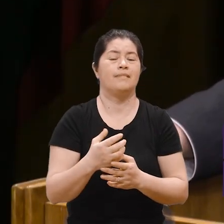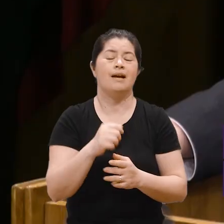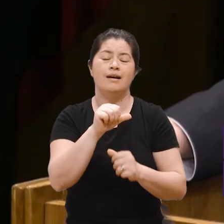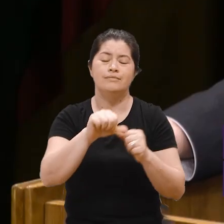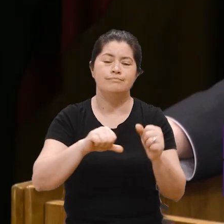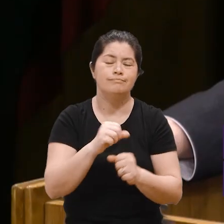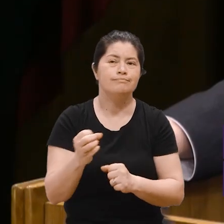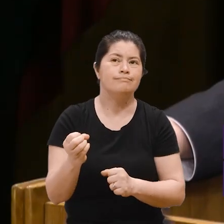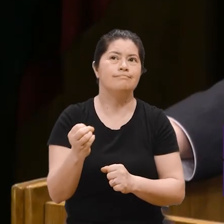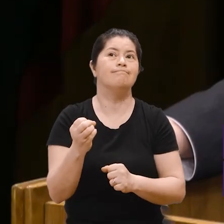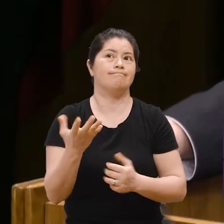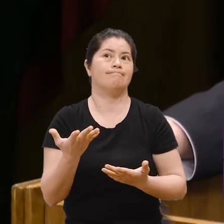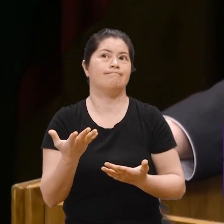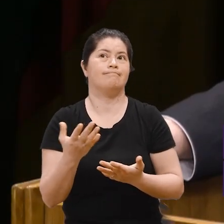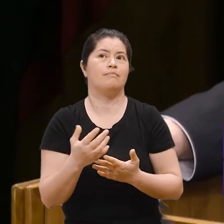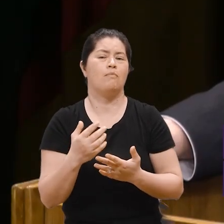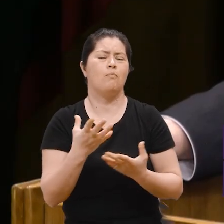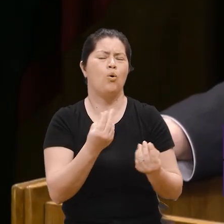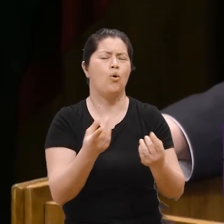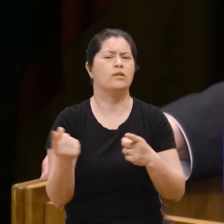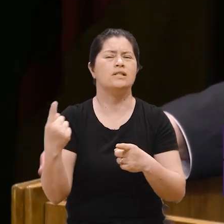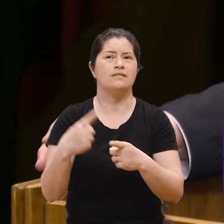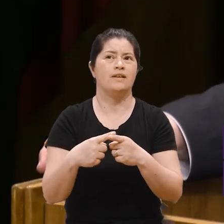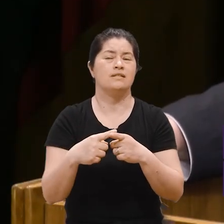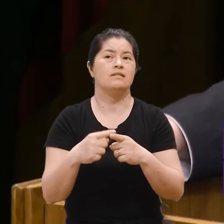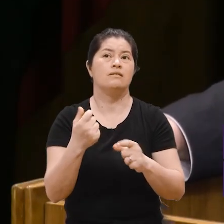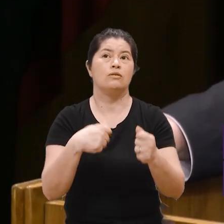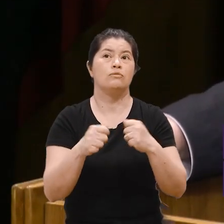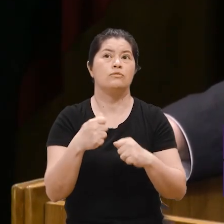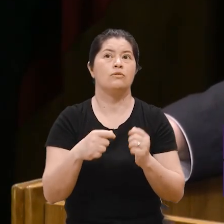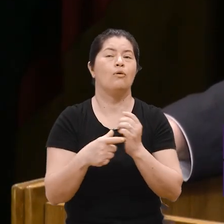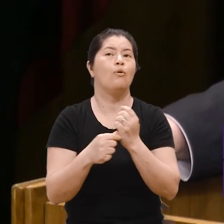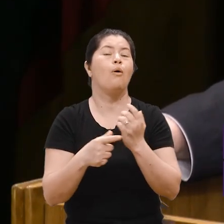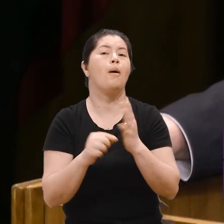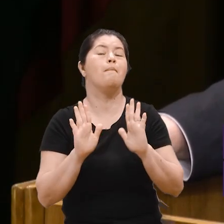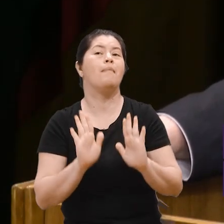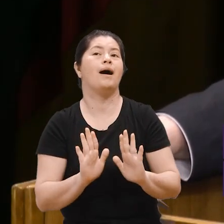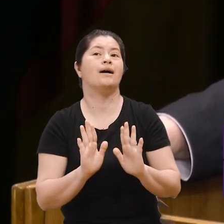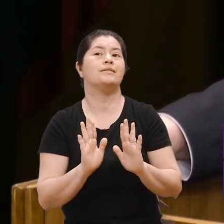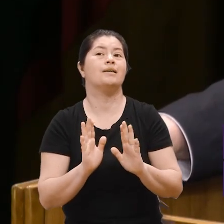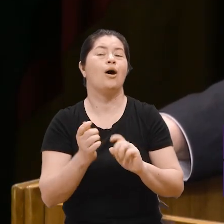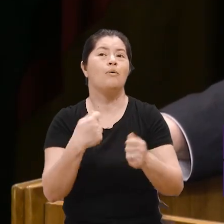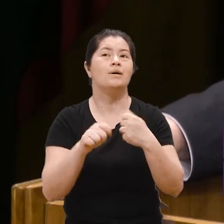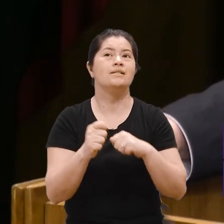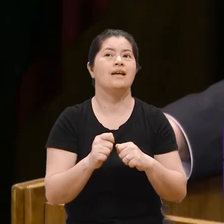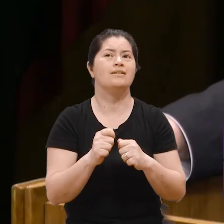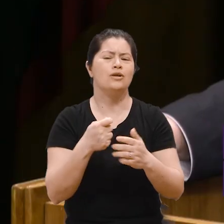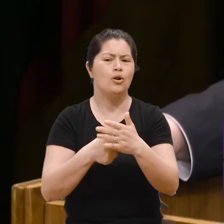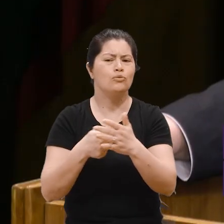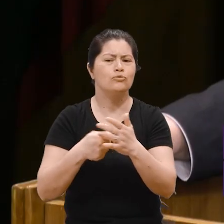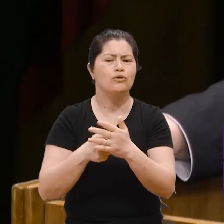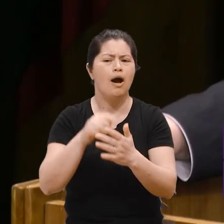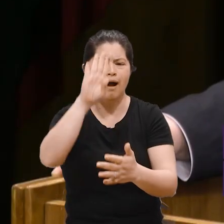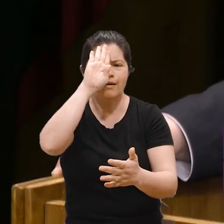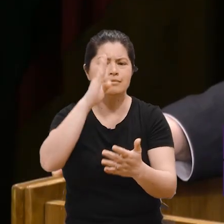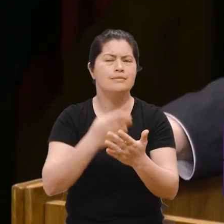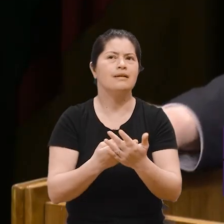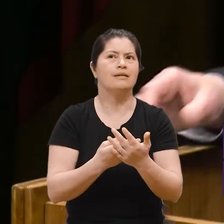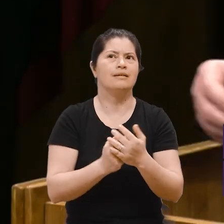reinventar reiteradas vezes na nossa atividade. Mas o comerciante é um lutador, é